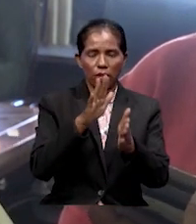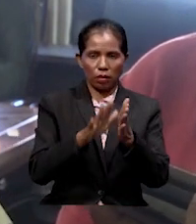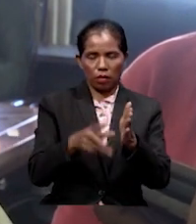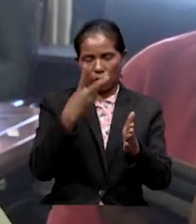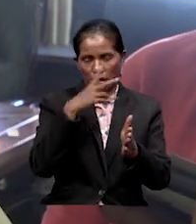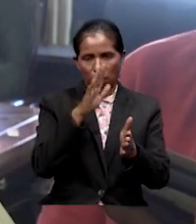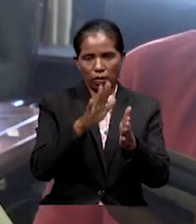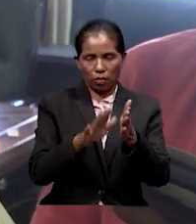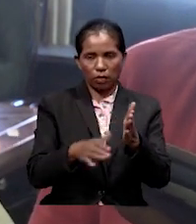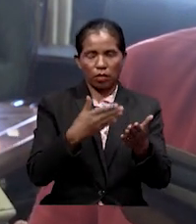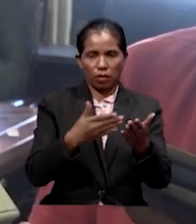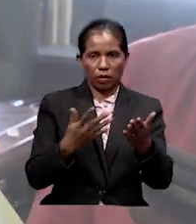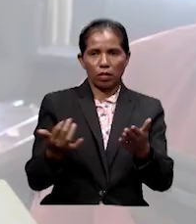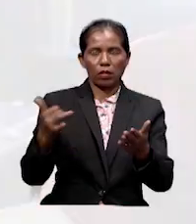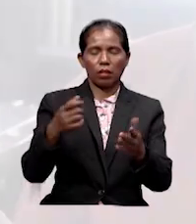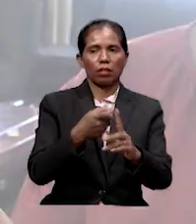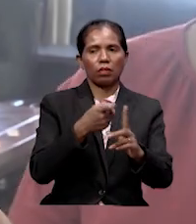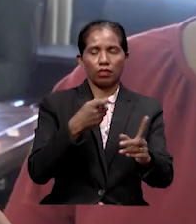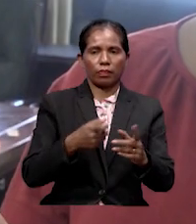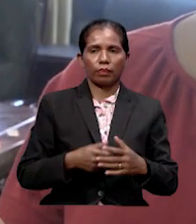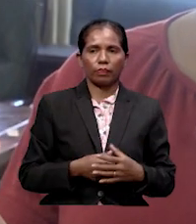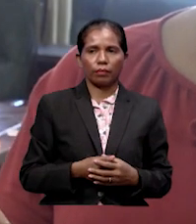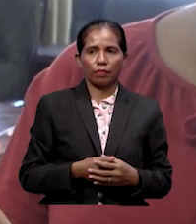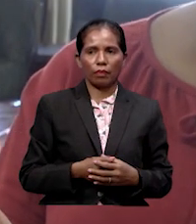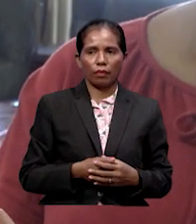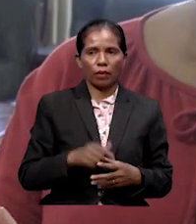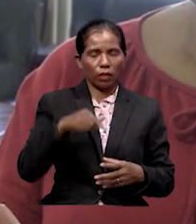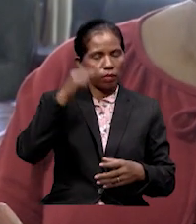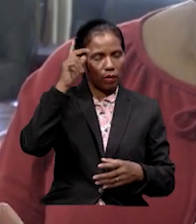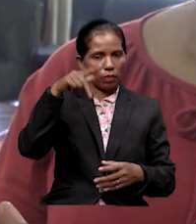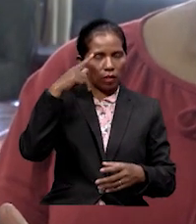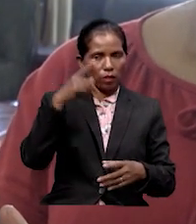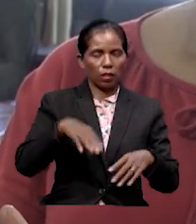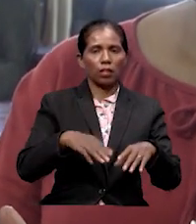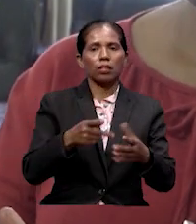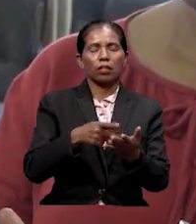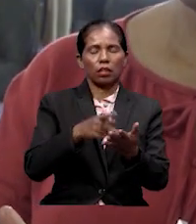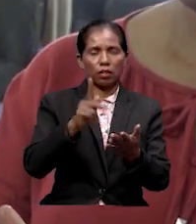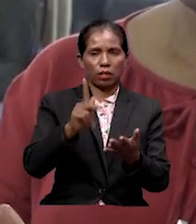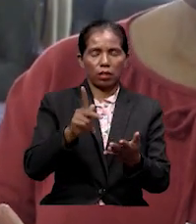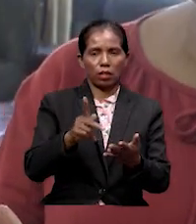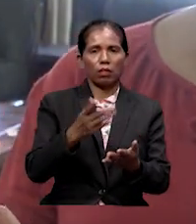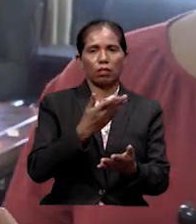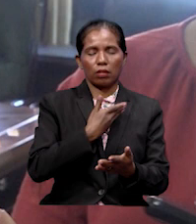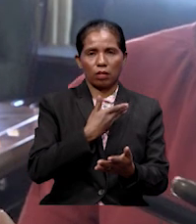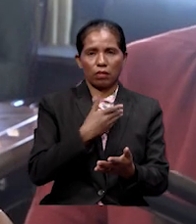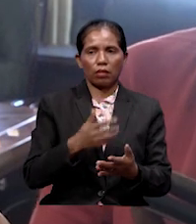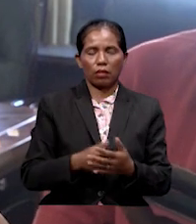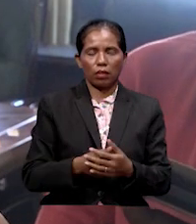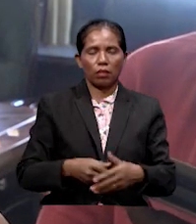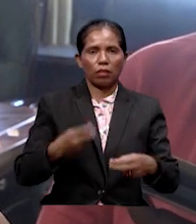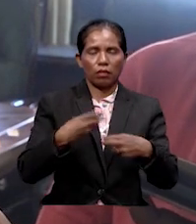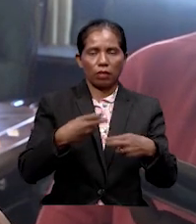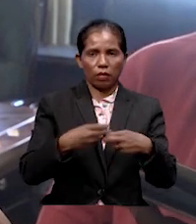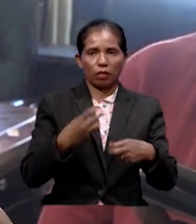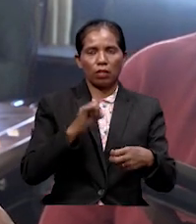reduz a produção se lá importação governo e política sai taxa nessa moção apresentada por Aricolia impacto vai ser nem